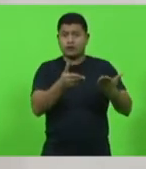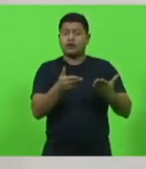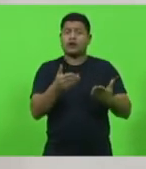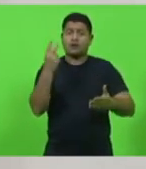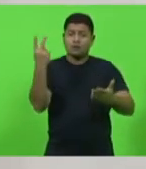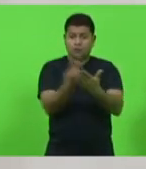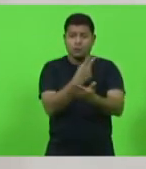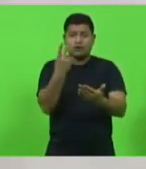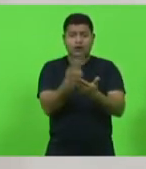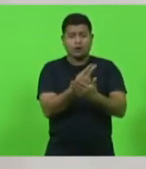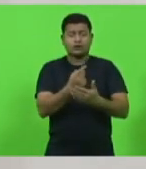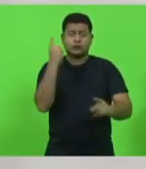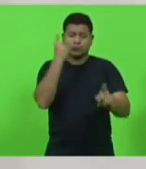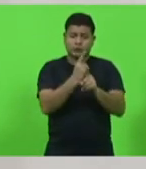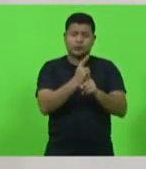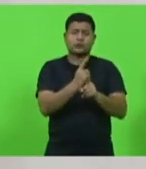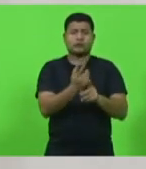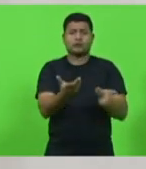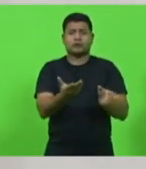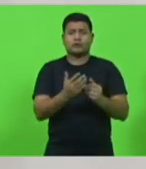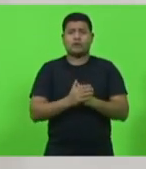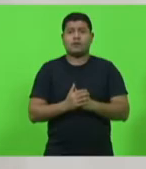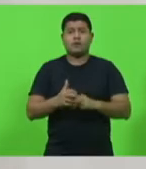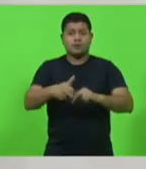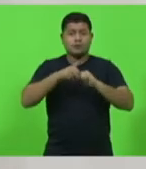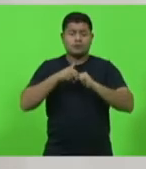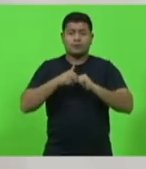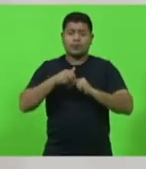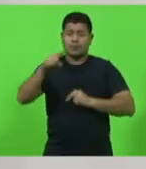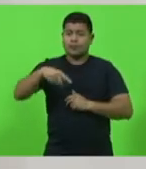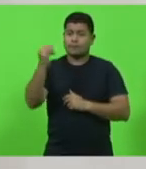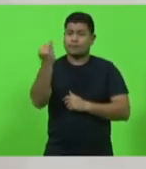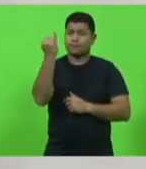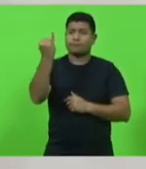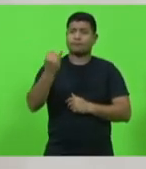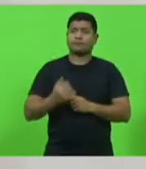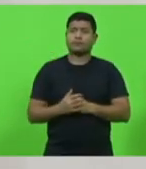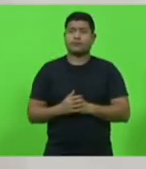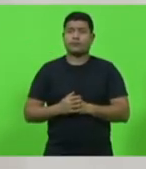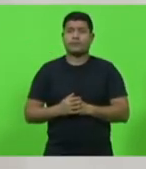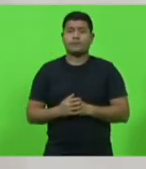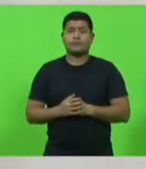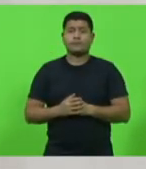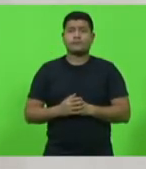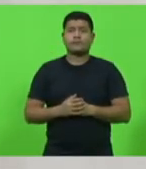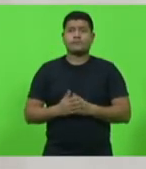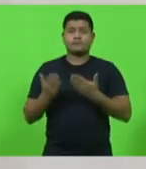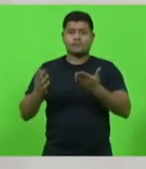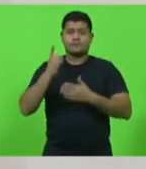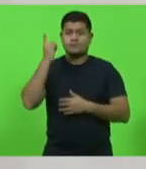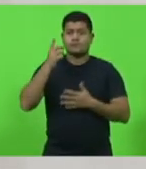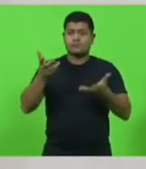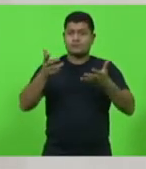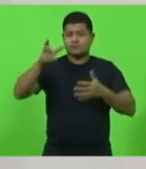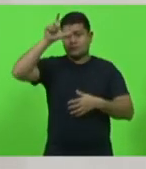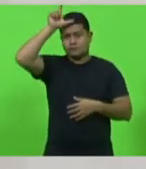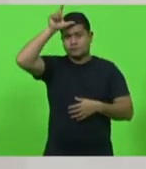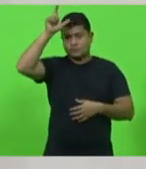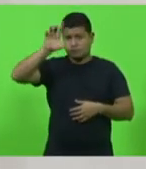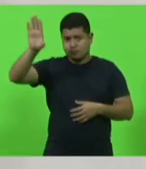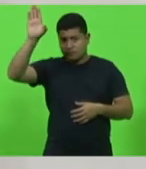dessa despesa. Por isso que é importante fazer. Deputado Lima, não sei se queria usar da palavra.